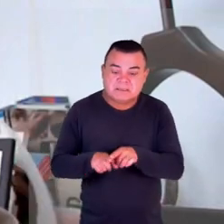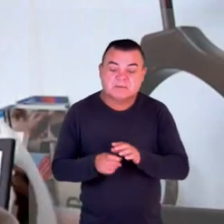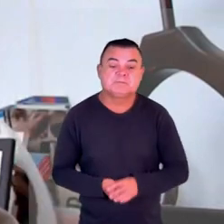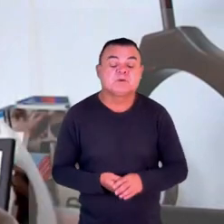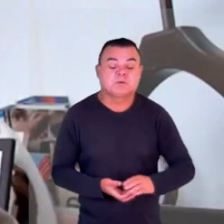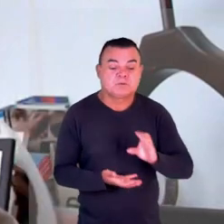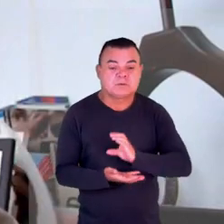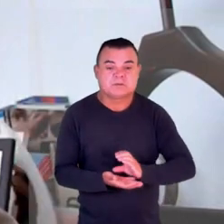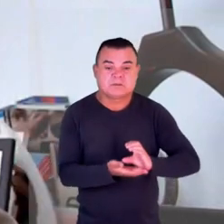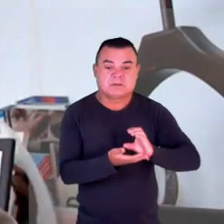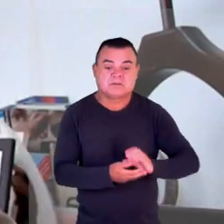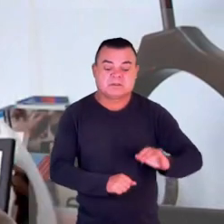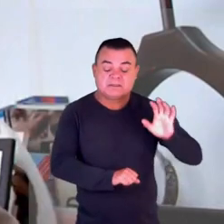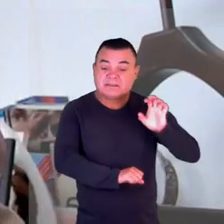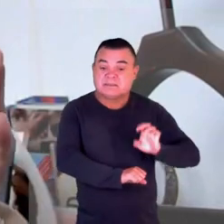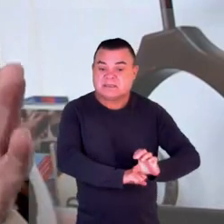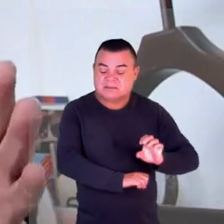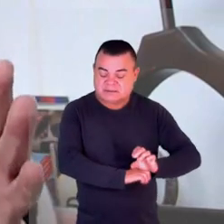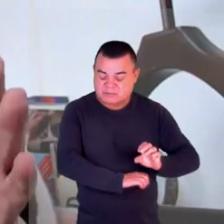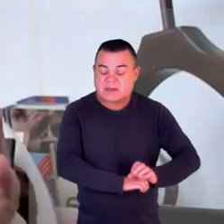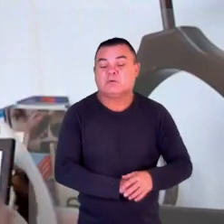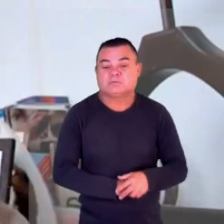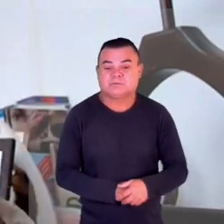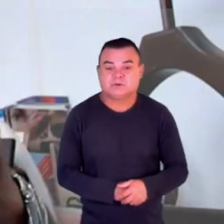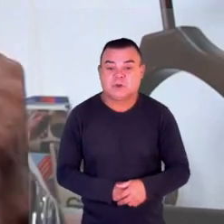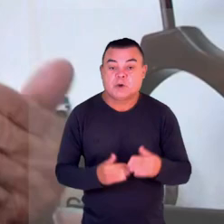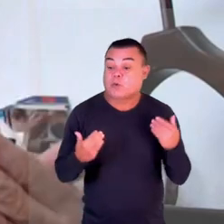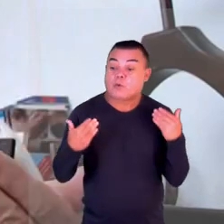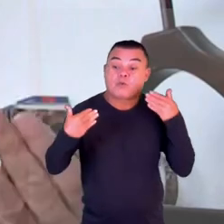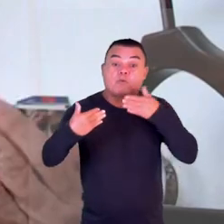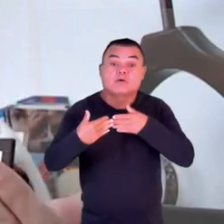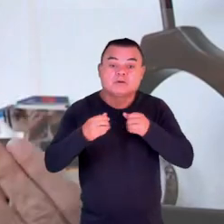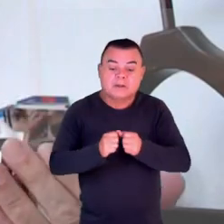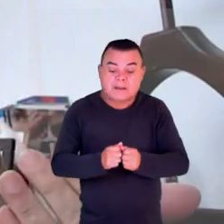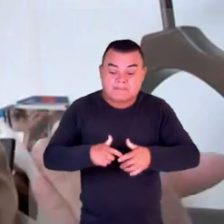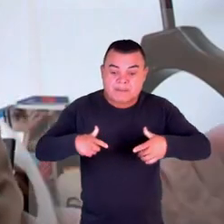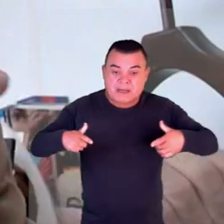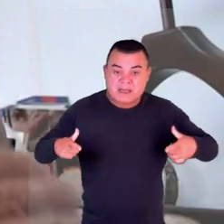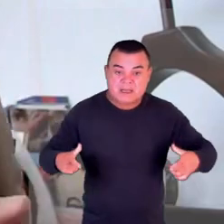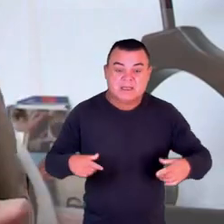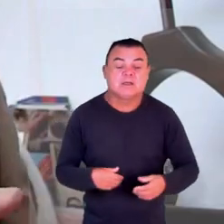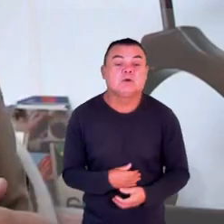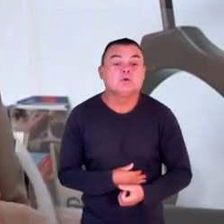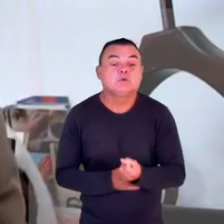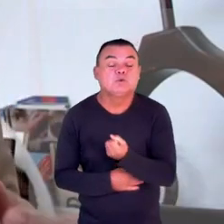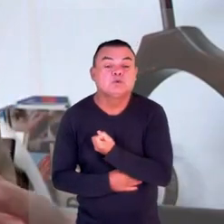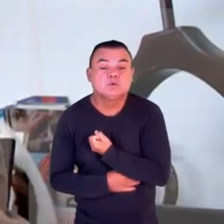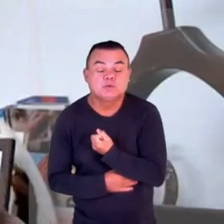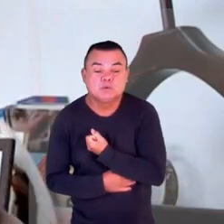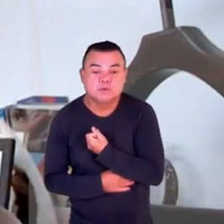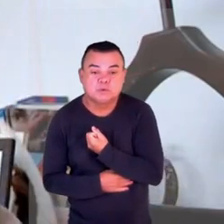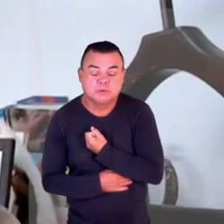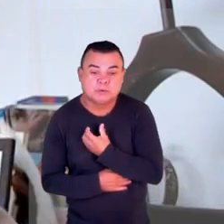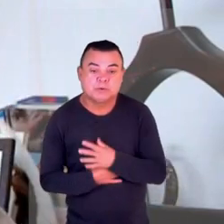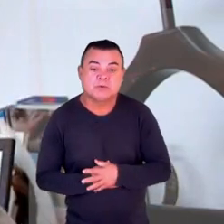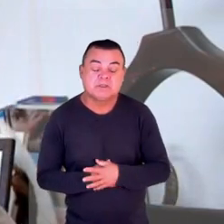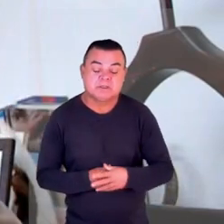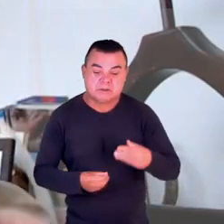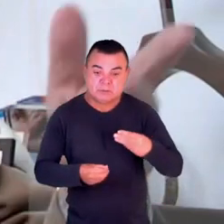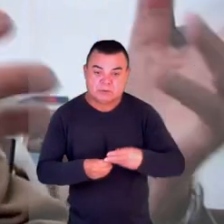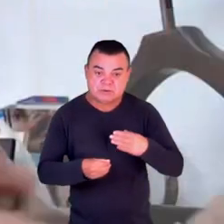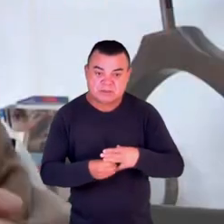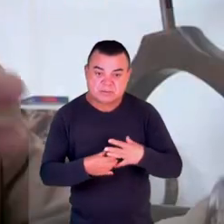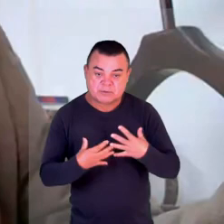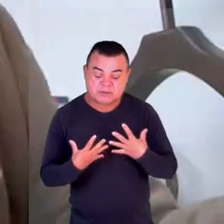exatamente com o objetivo de ampliar o número de adesões dos Municípios do Estado do